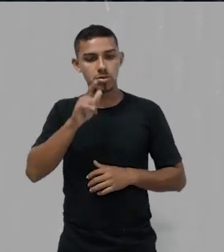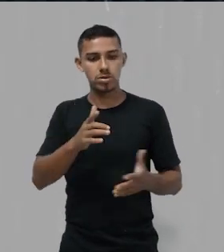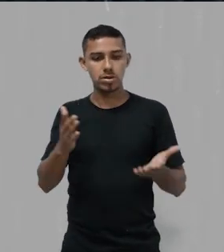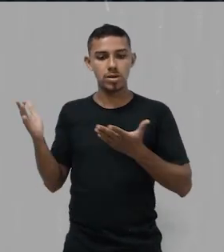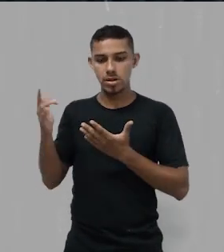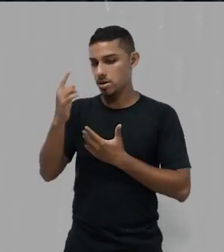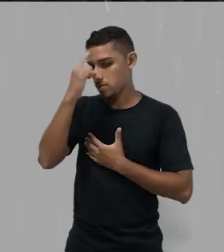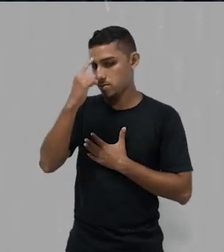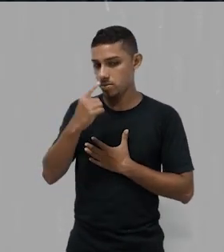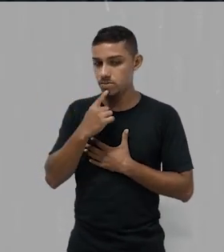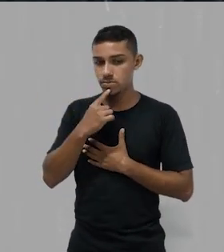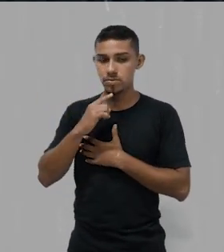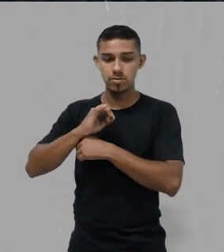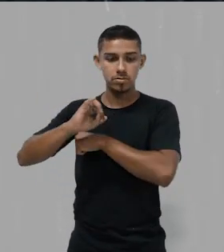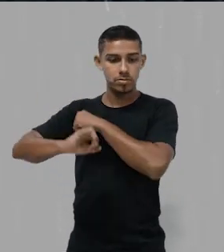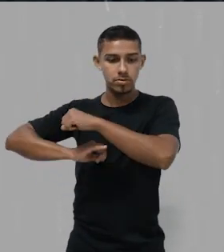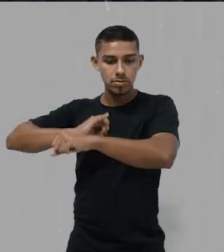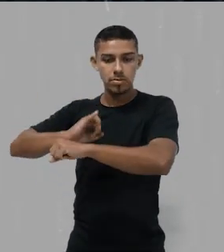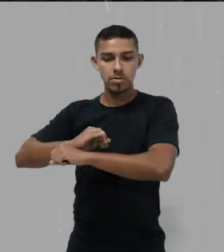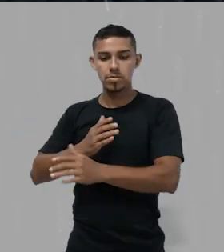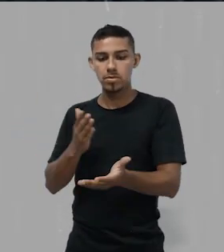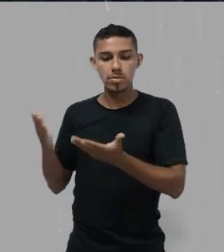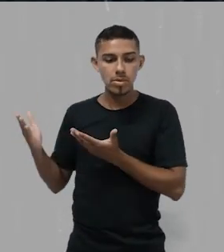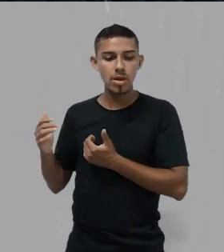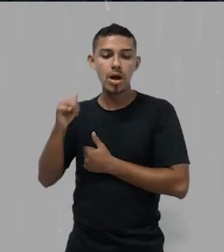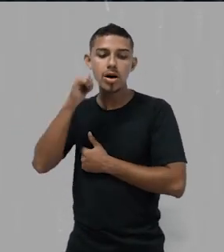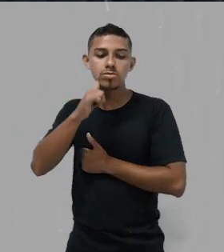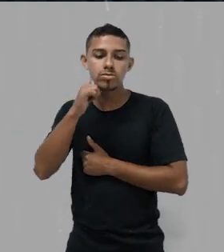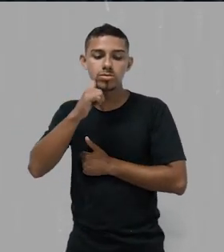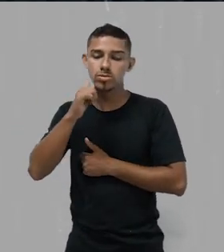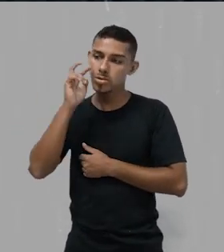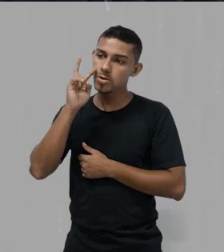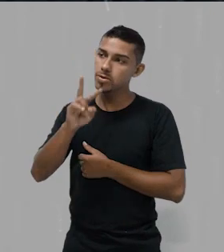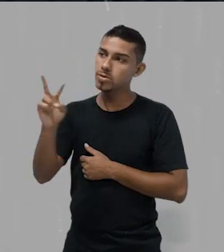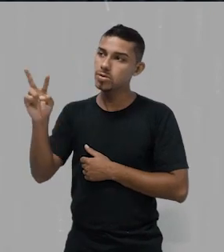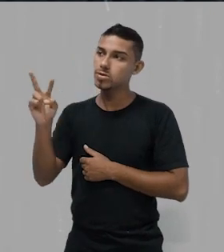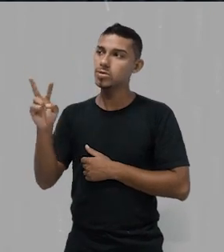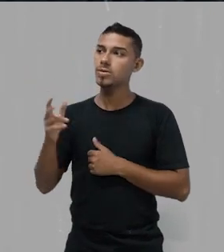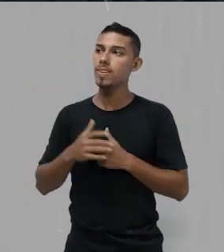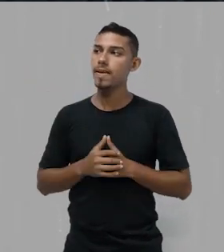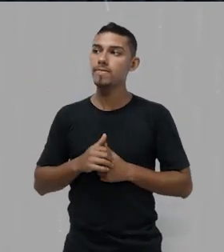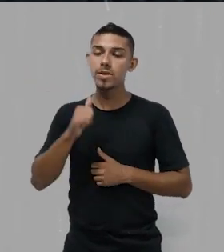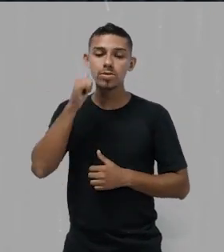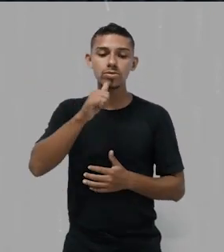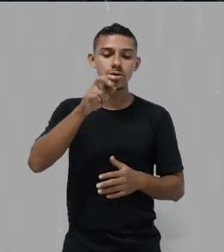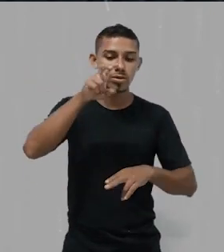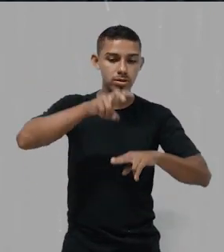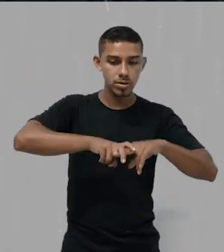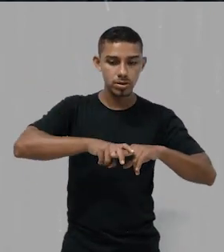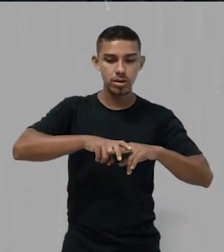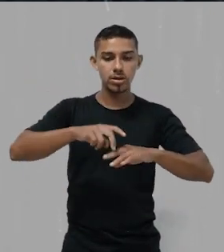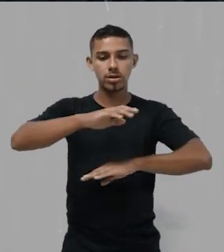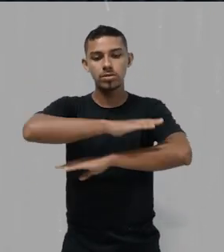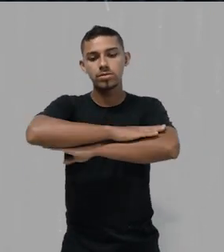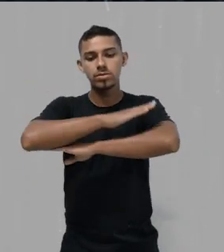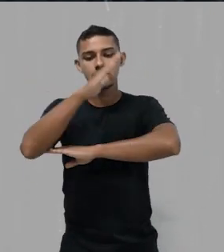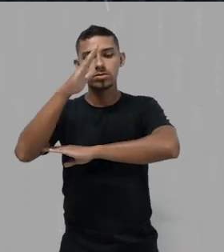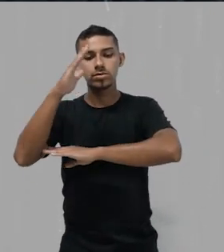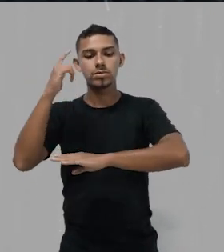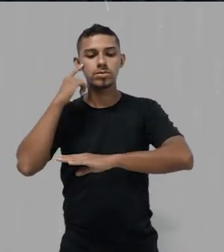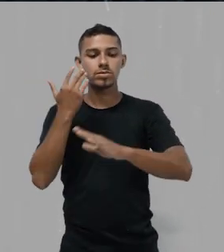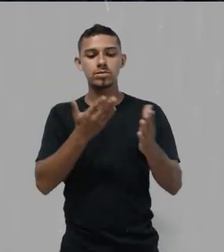na internet, justamente de uma espectadora olhando o quadro, chamado Mulher Sentada a uma Janela, da